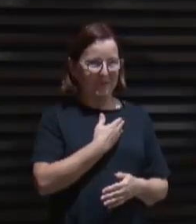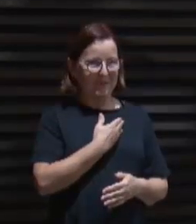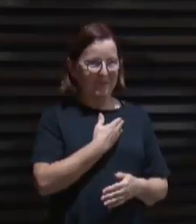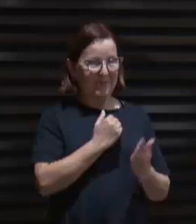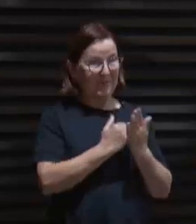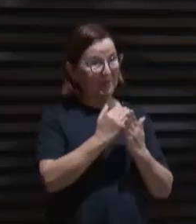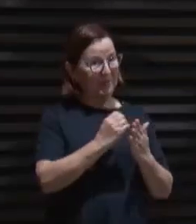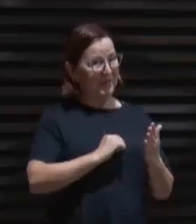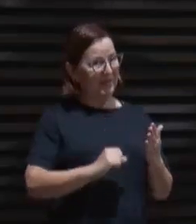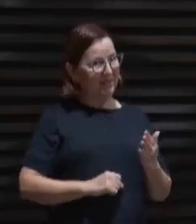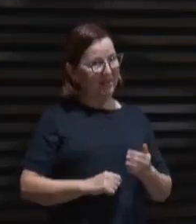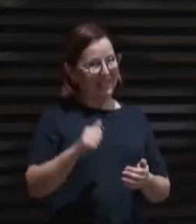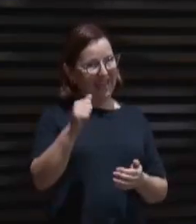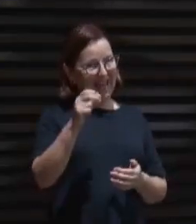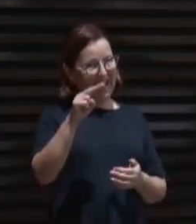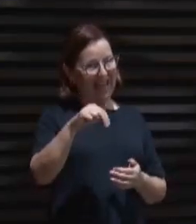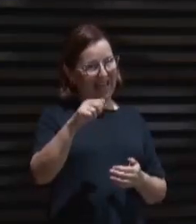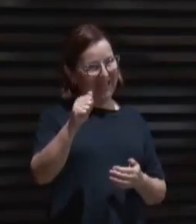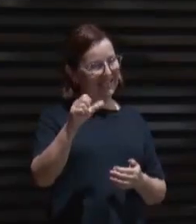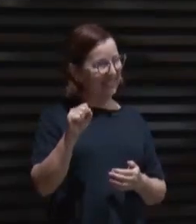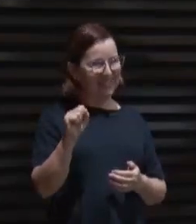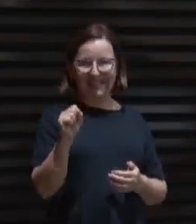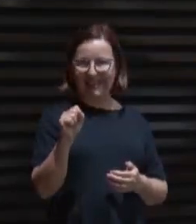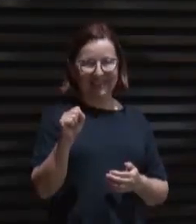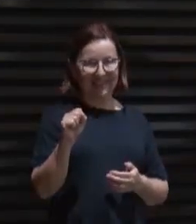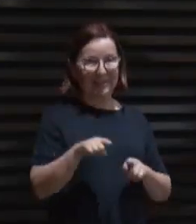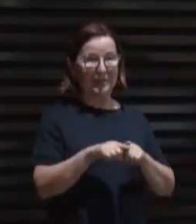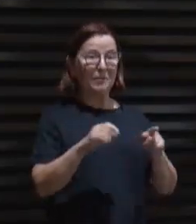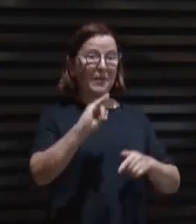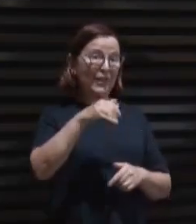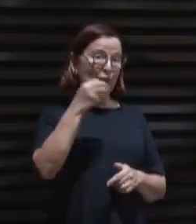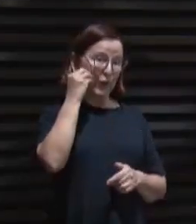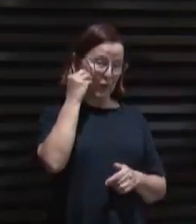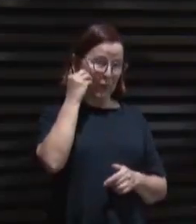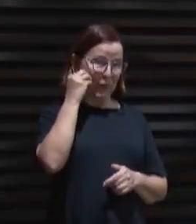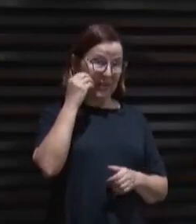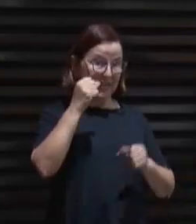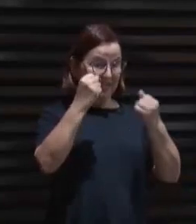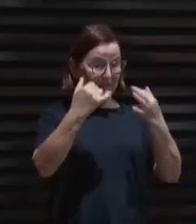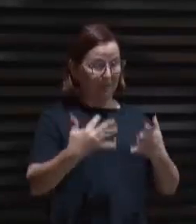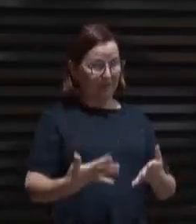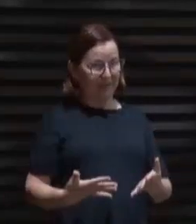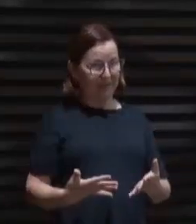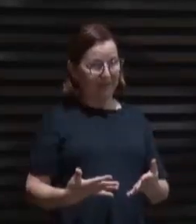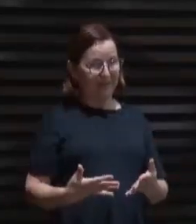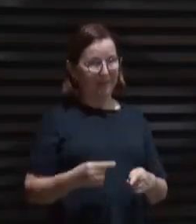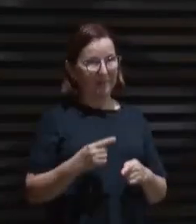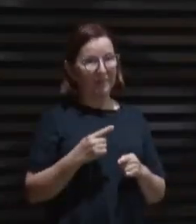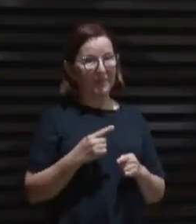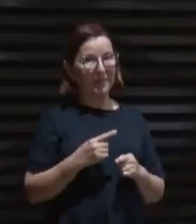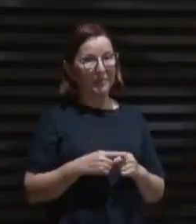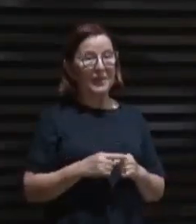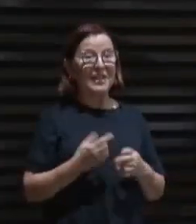para ter essa intimidade. Mas Judas explica, porque a ambição de Judas era